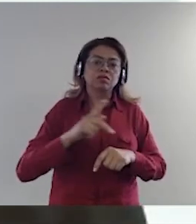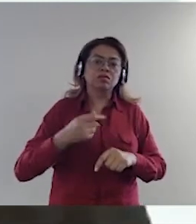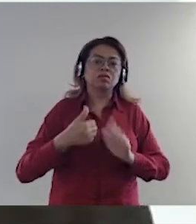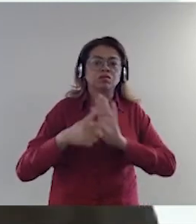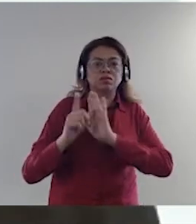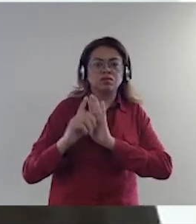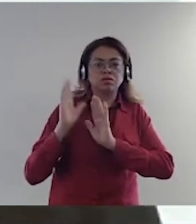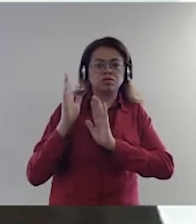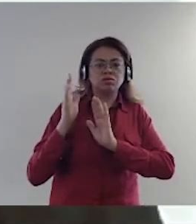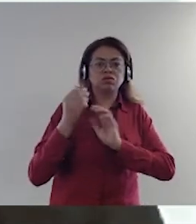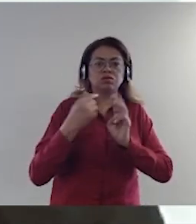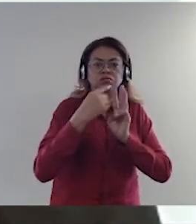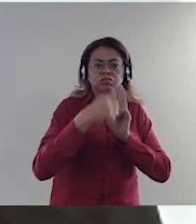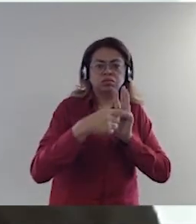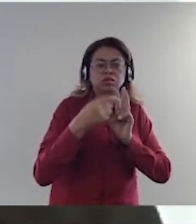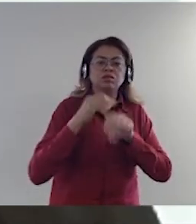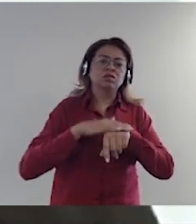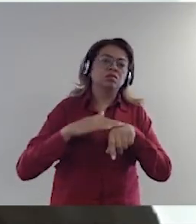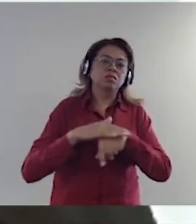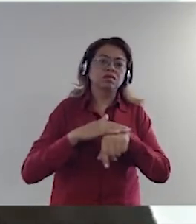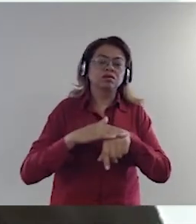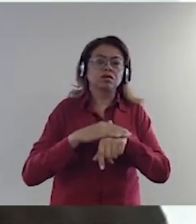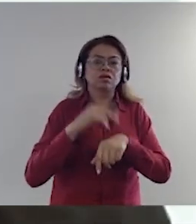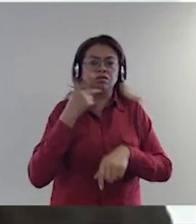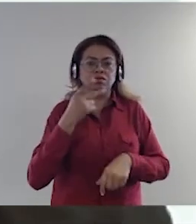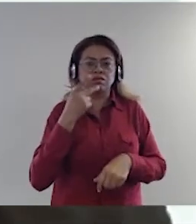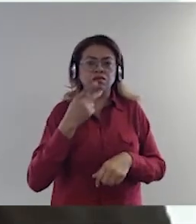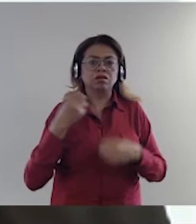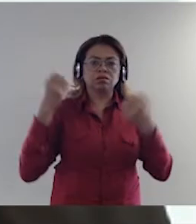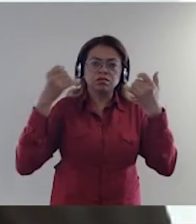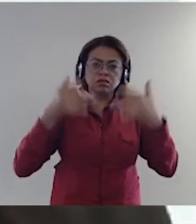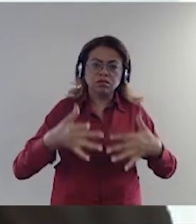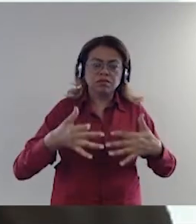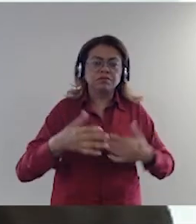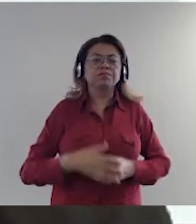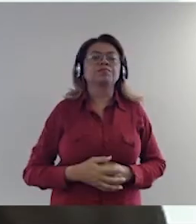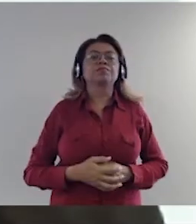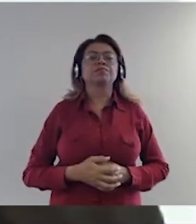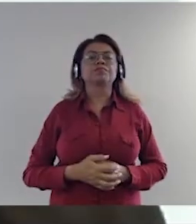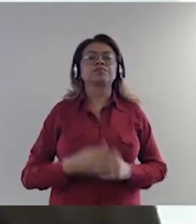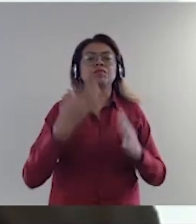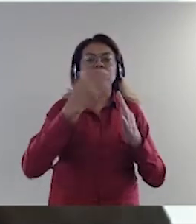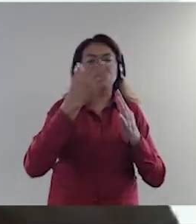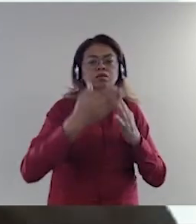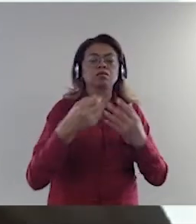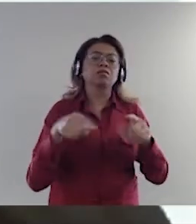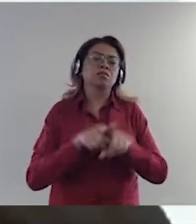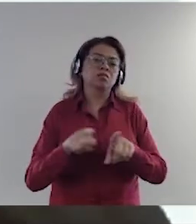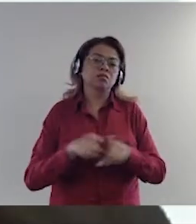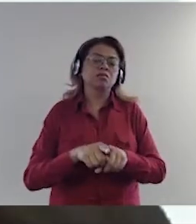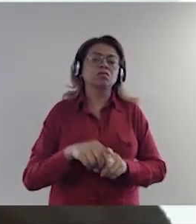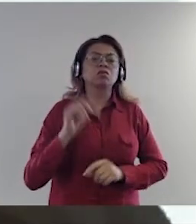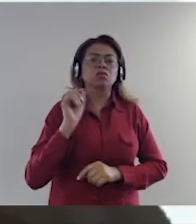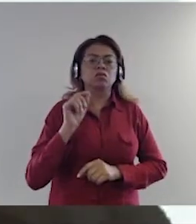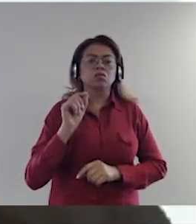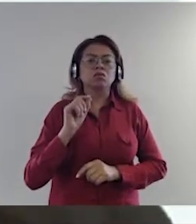Leonardo em suas falas, né, entre elas, né, a questão